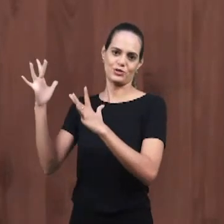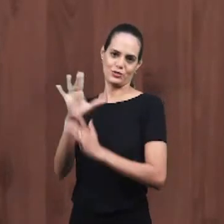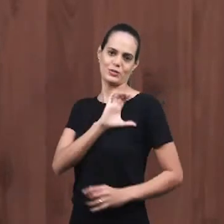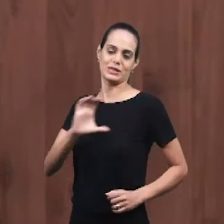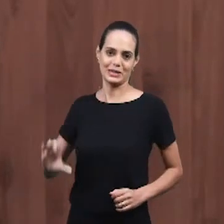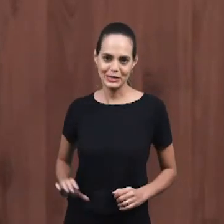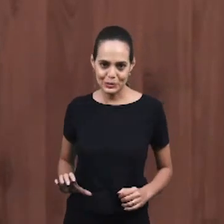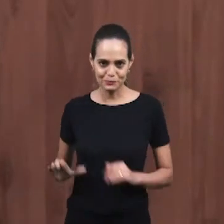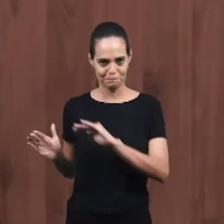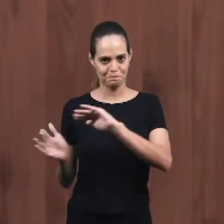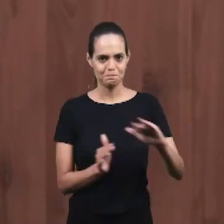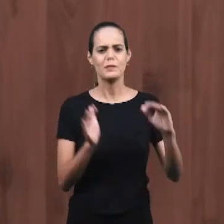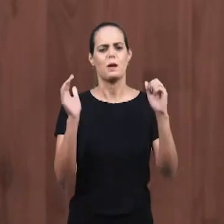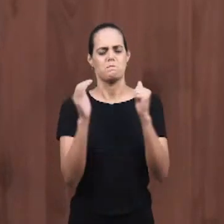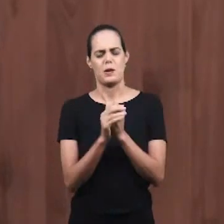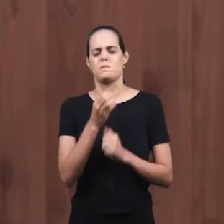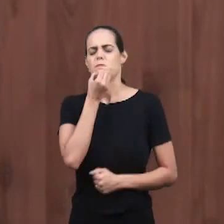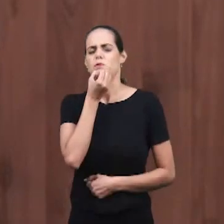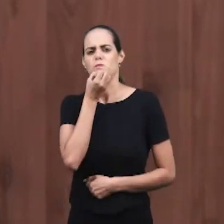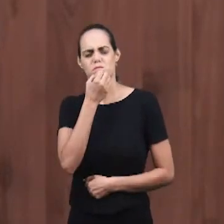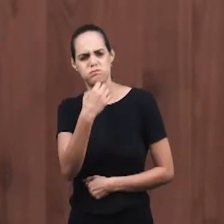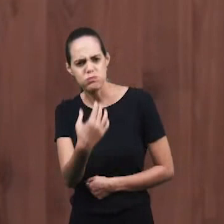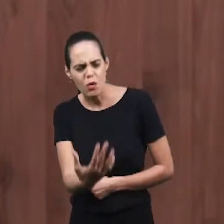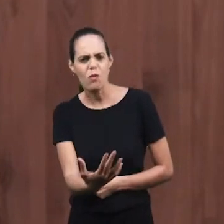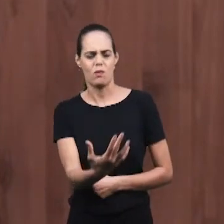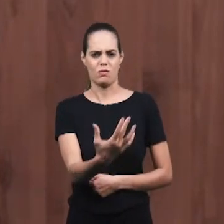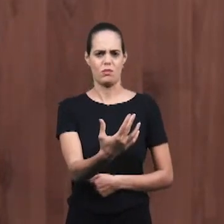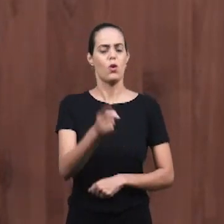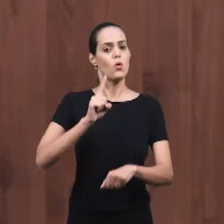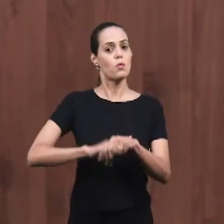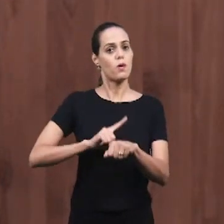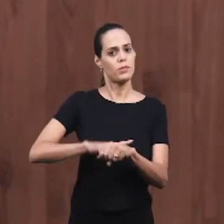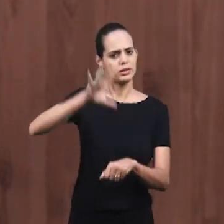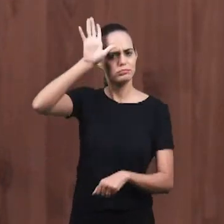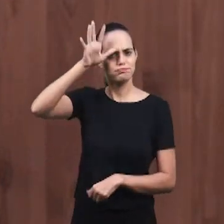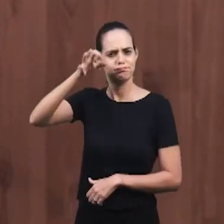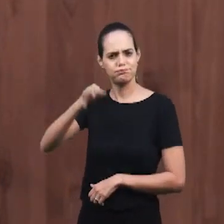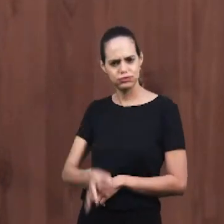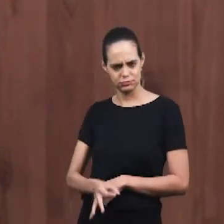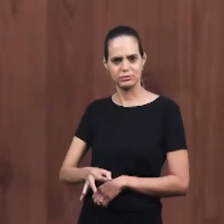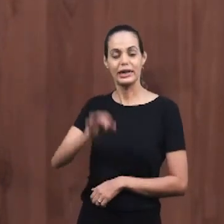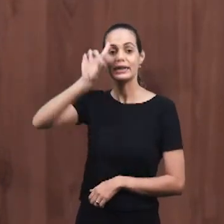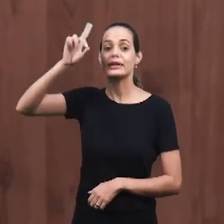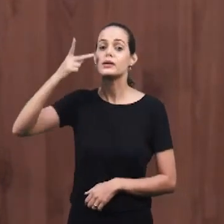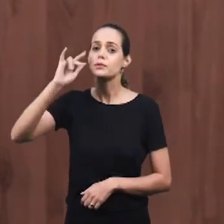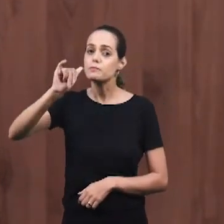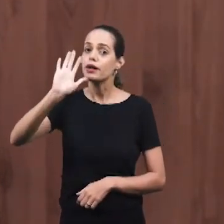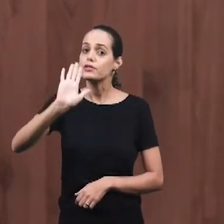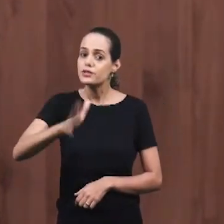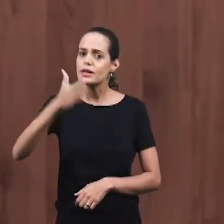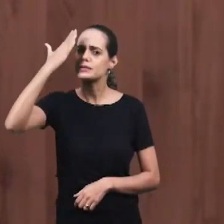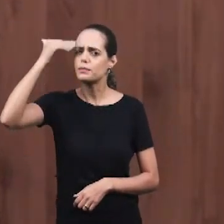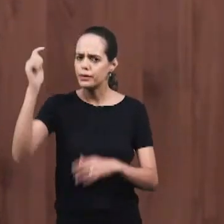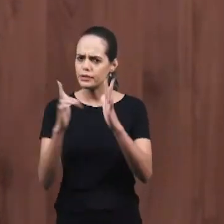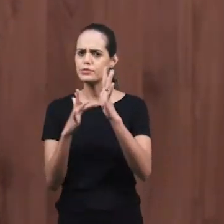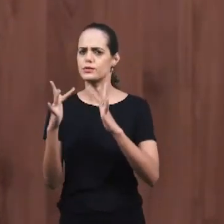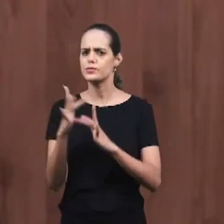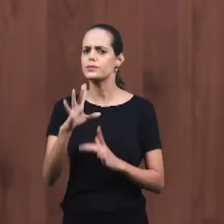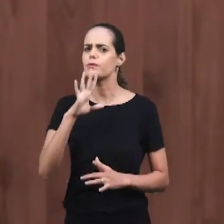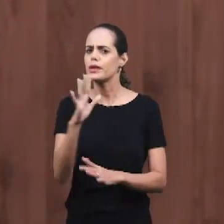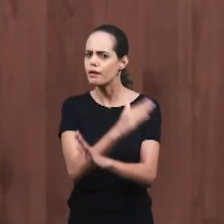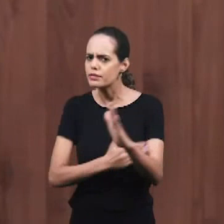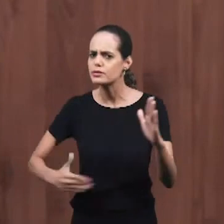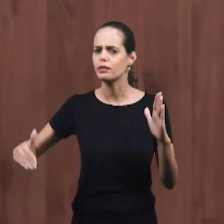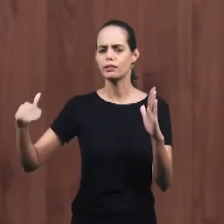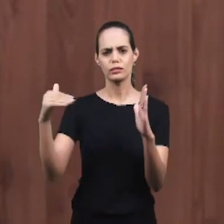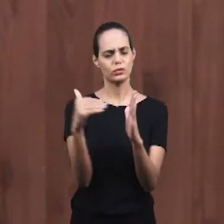sua resposta. Naturalmente, a palavra onisciência ali relacionada à presciência, né, de Deus Pai, e